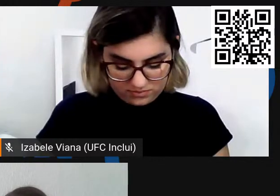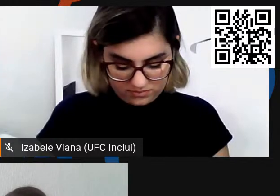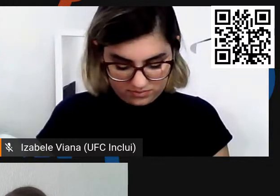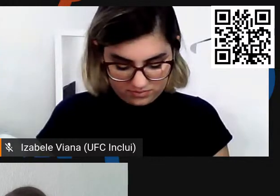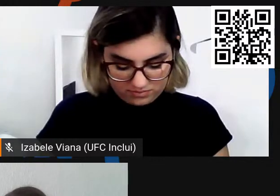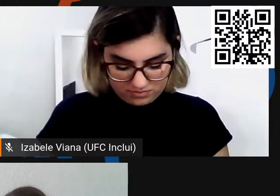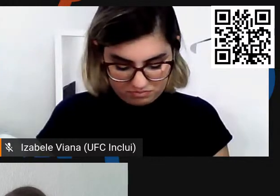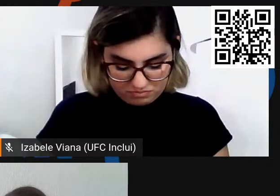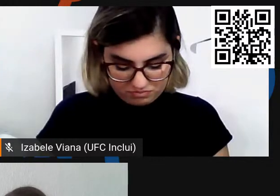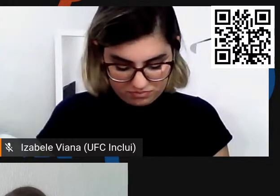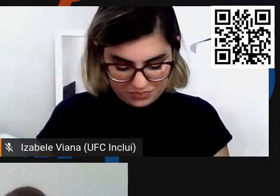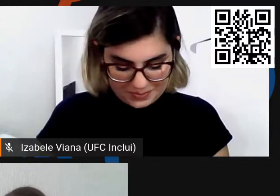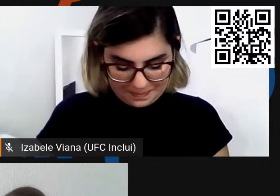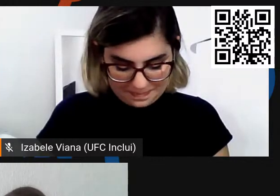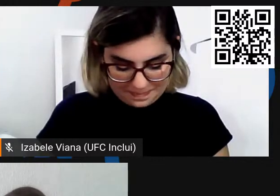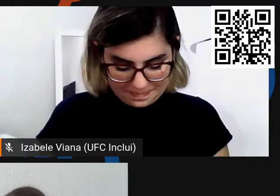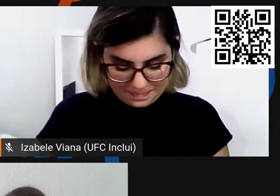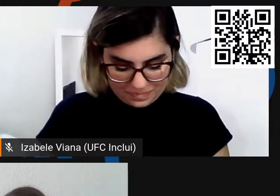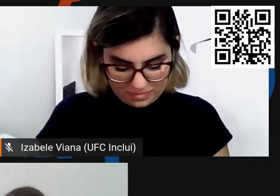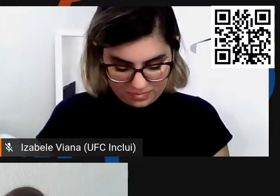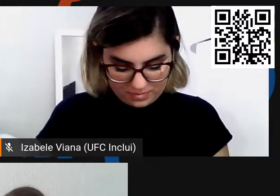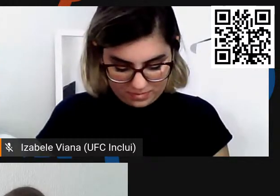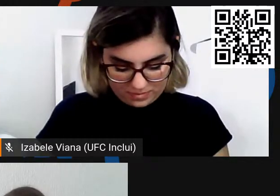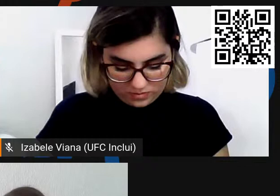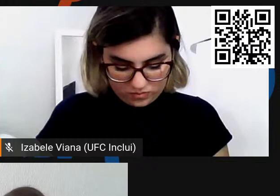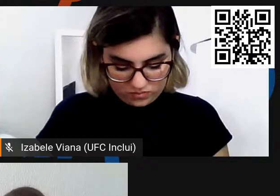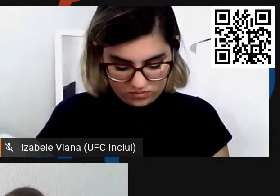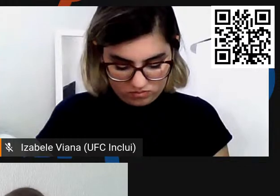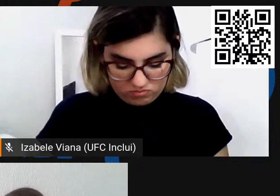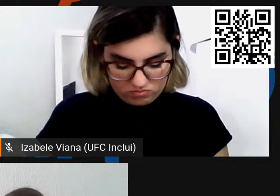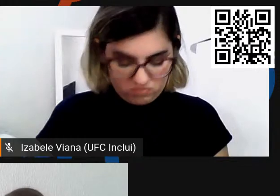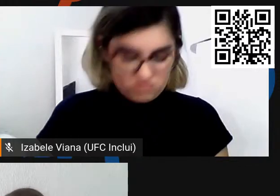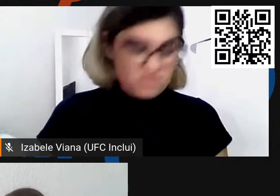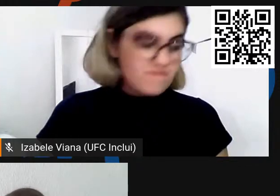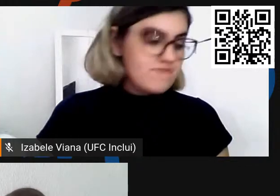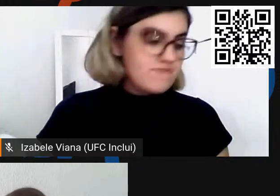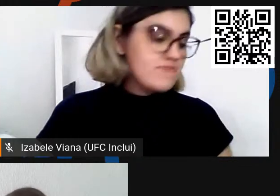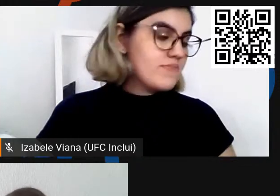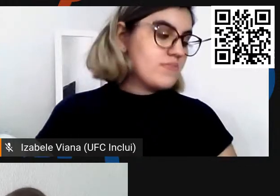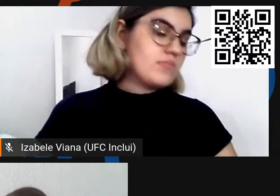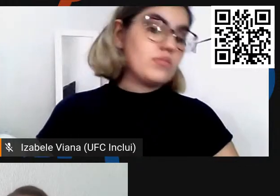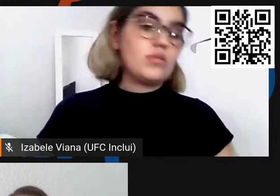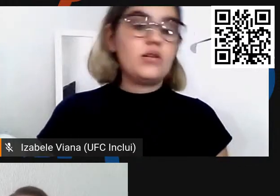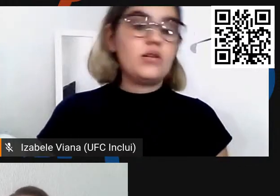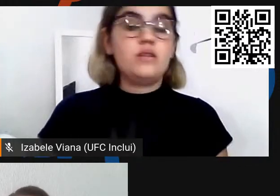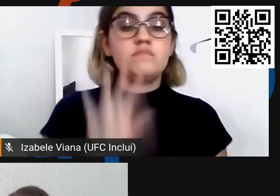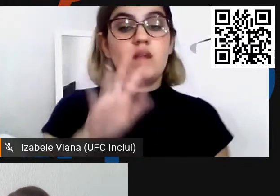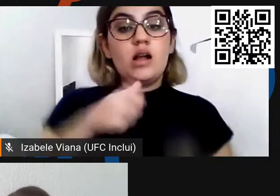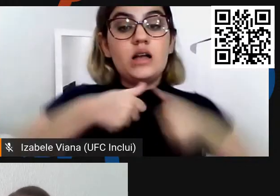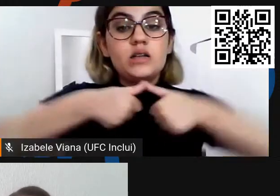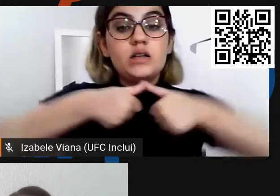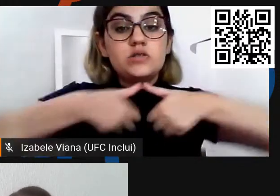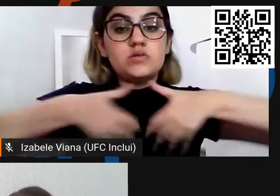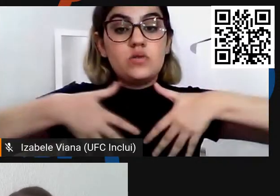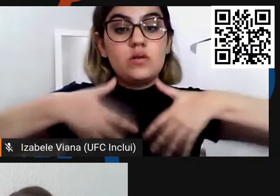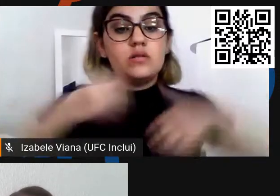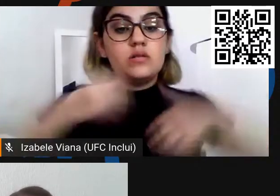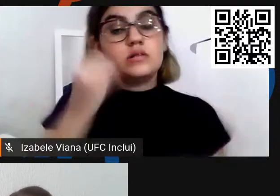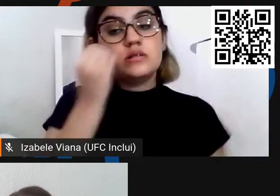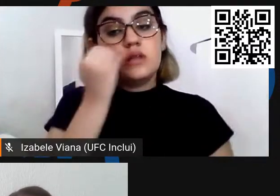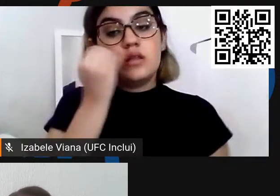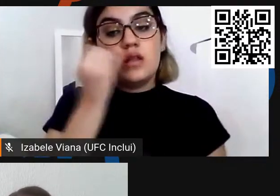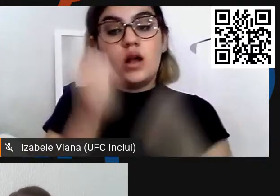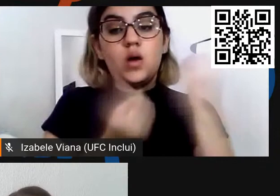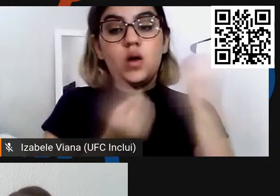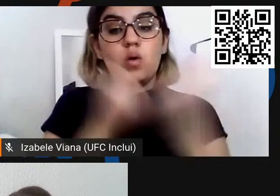Porém, a de escopo, ela geralmente vai tentar descobrir o estado da arte do assunto. Então, às